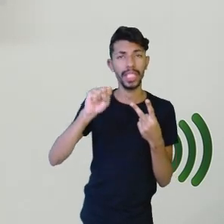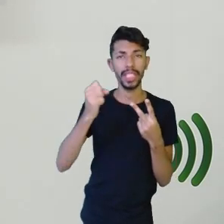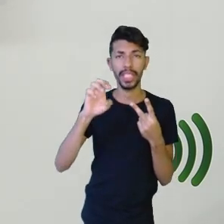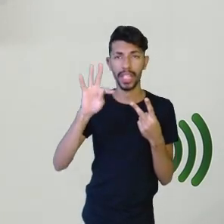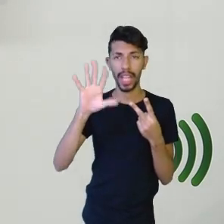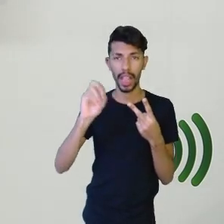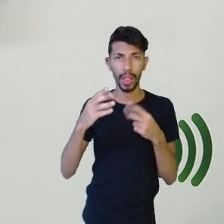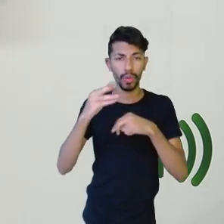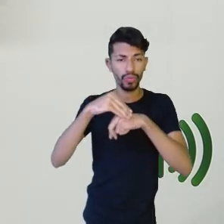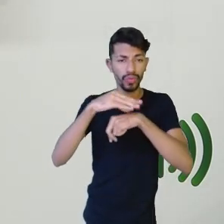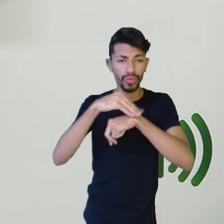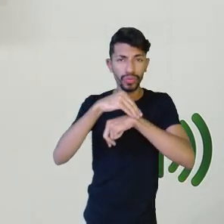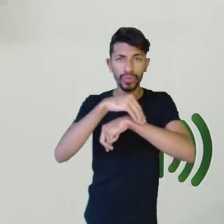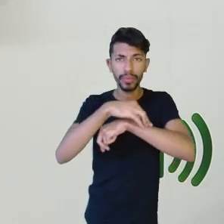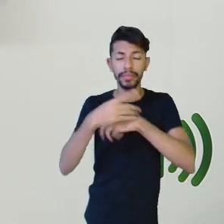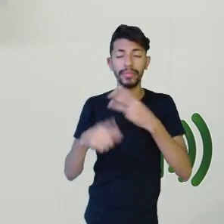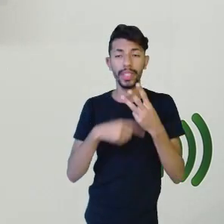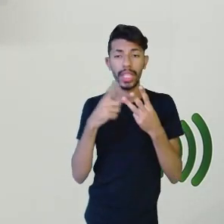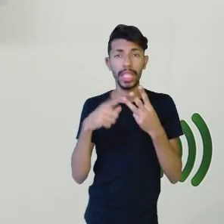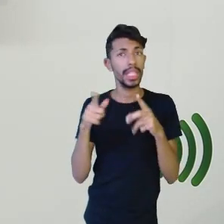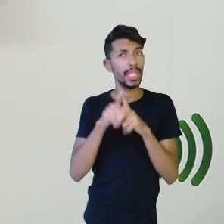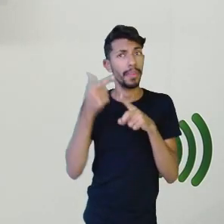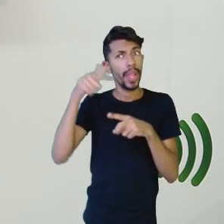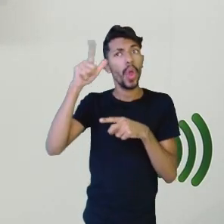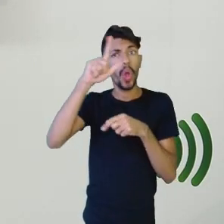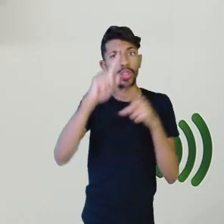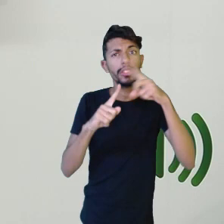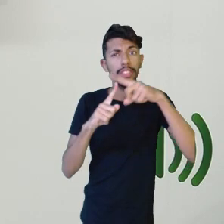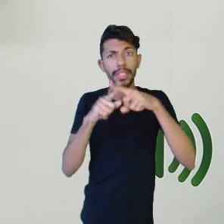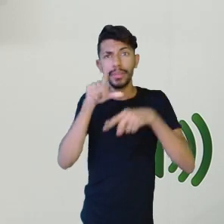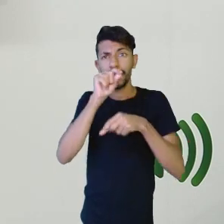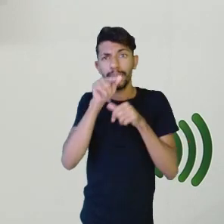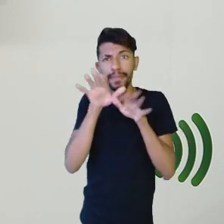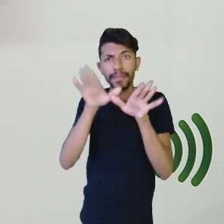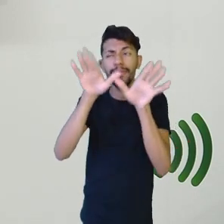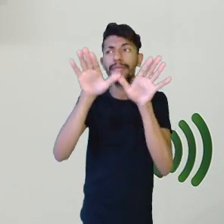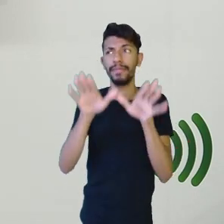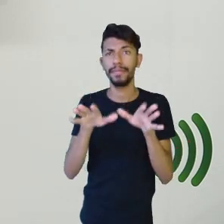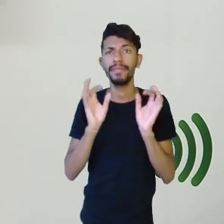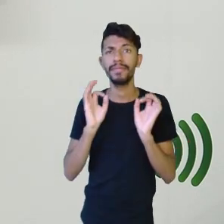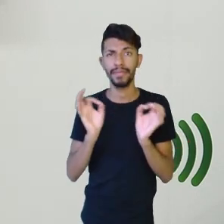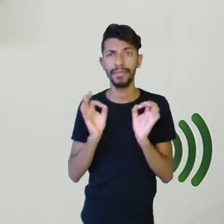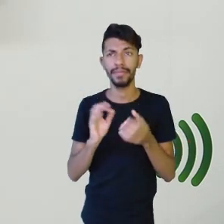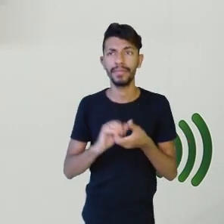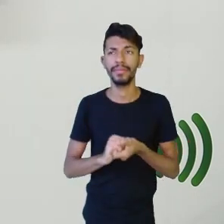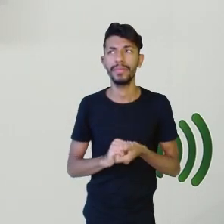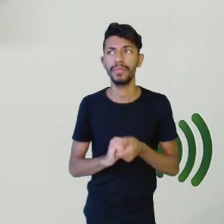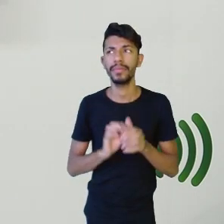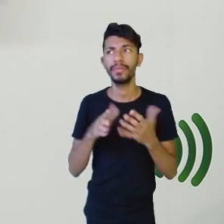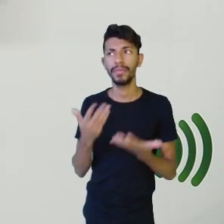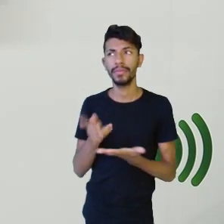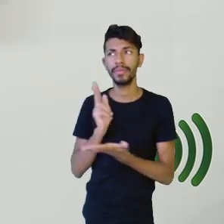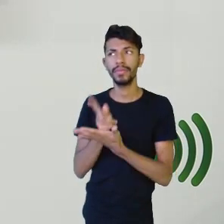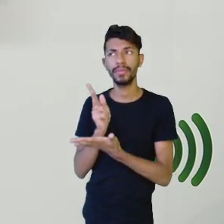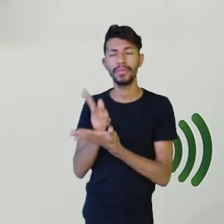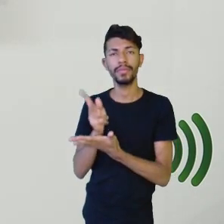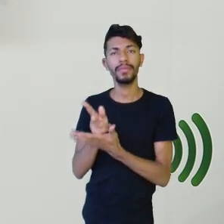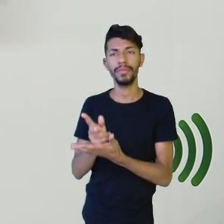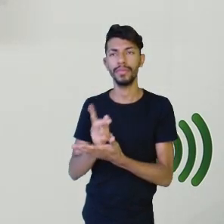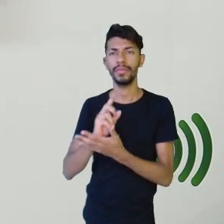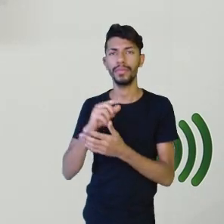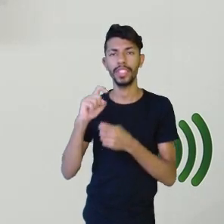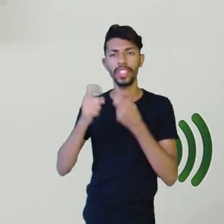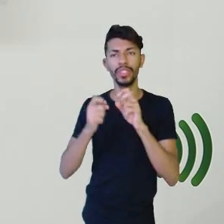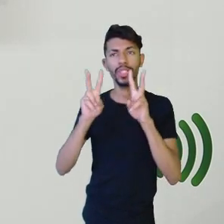ave que come ave também, né? Olha um exemplo aí de ave. E aí a gente segue falando